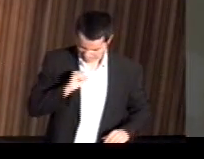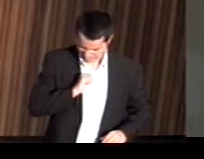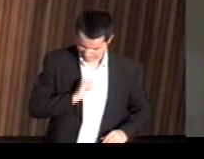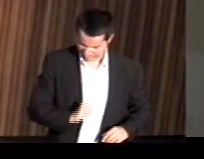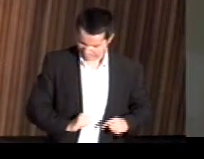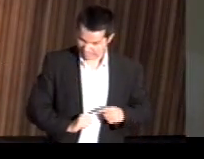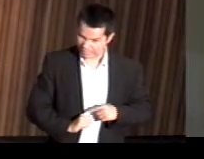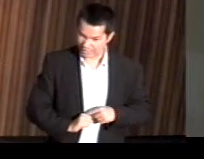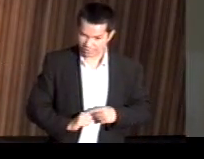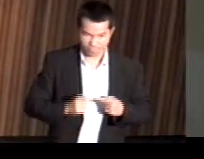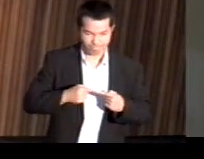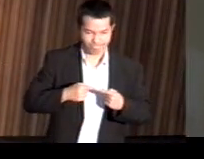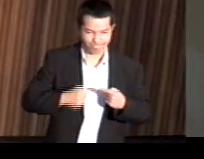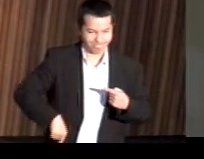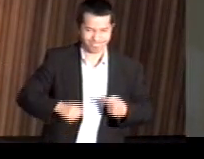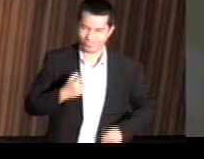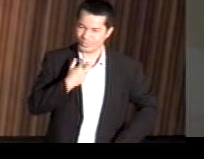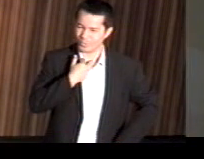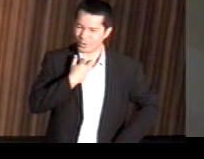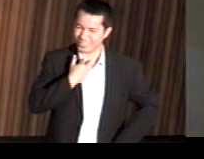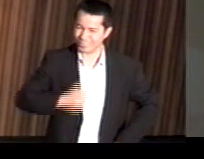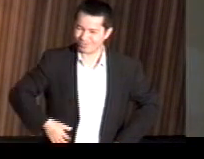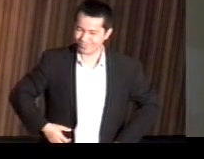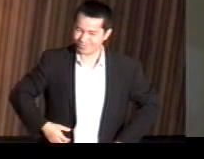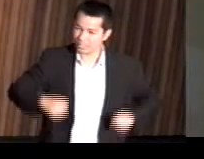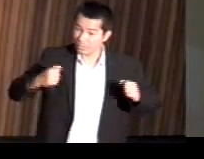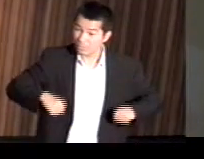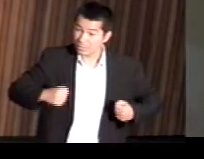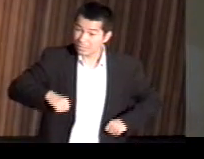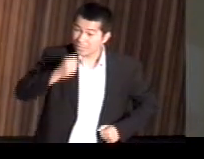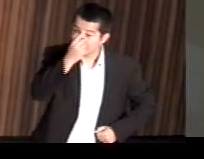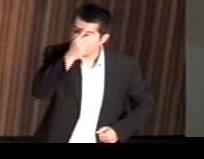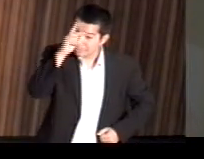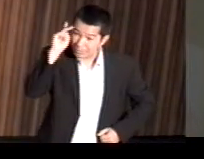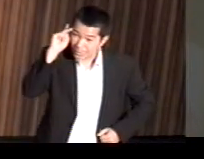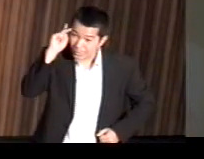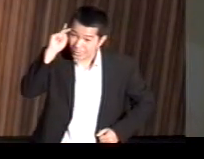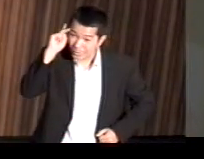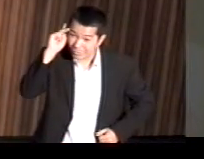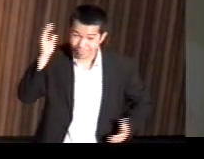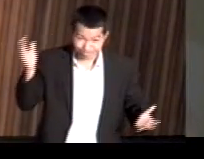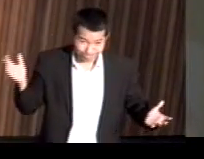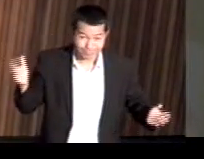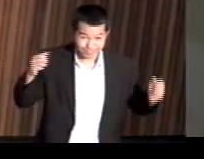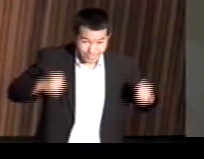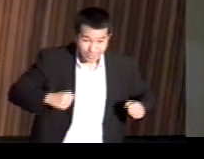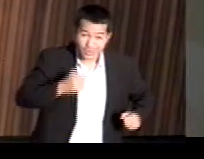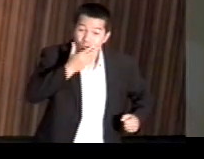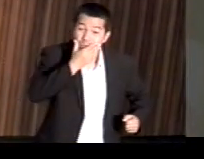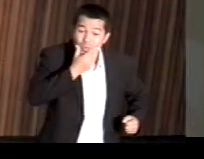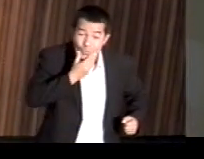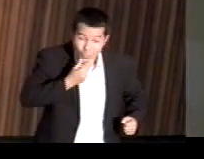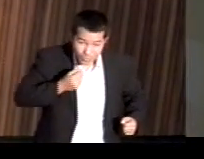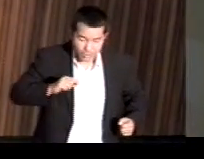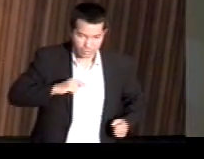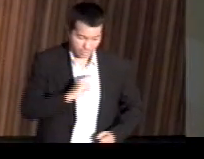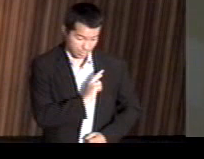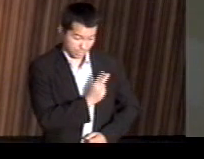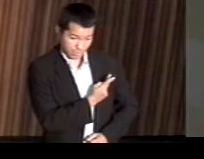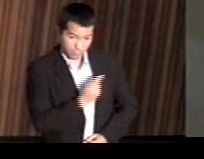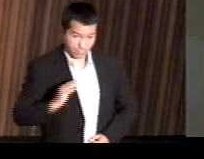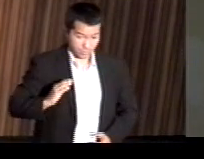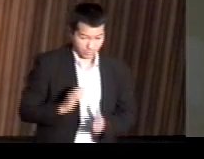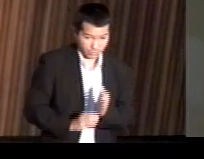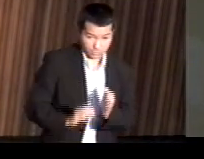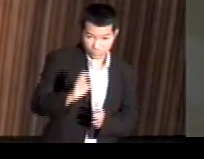um anjo. A Bíblia diz que tem que ser um homem que exerça o sacerdócio. Isso está em Hebreus 5:1. Cada